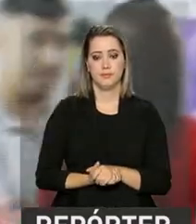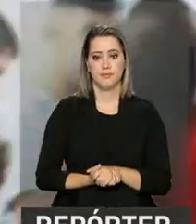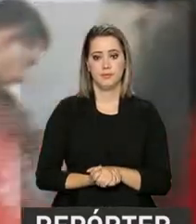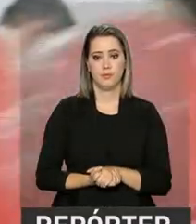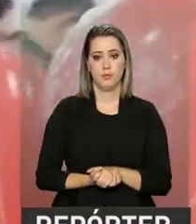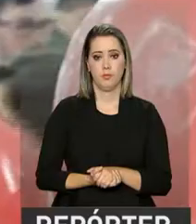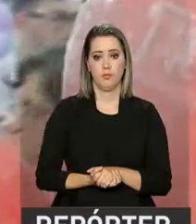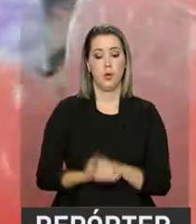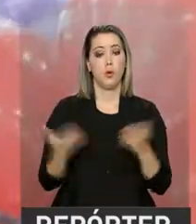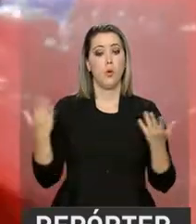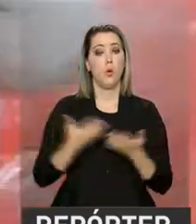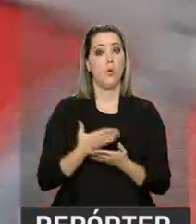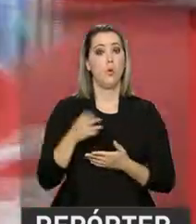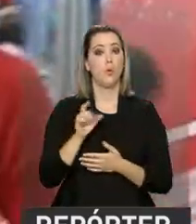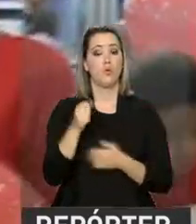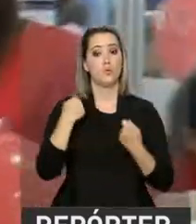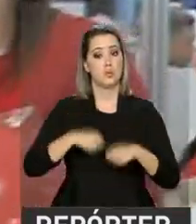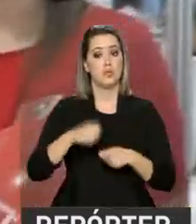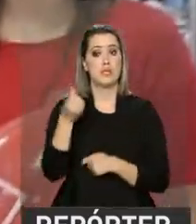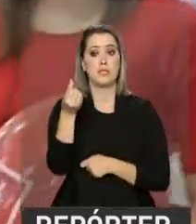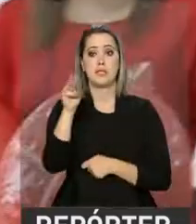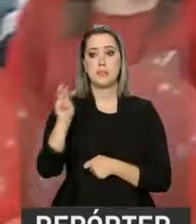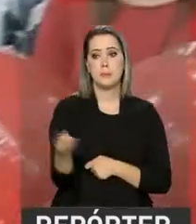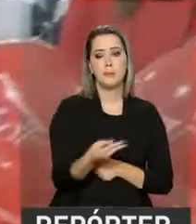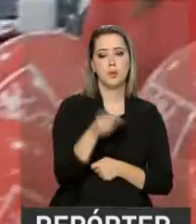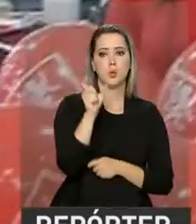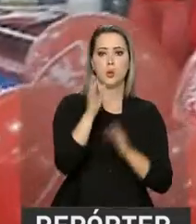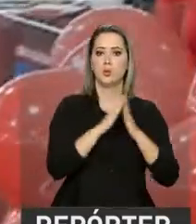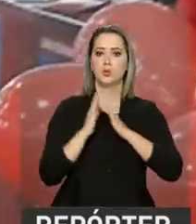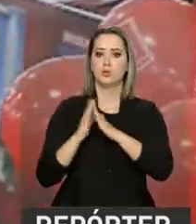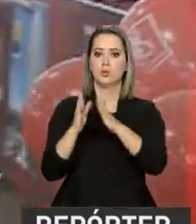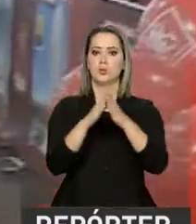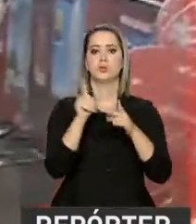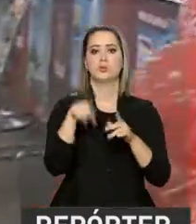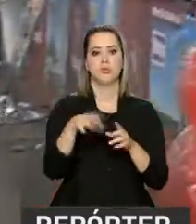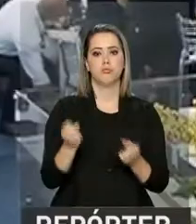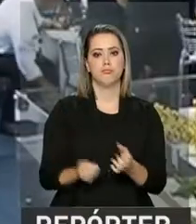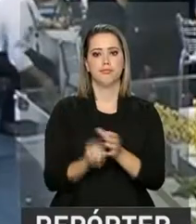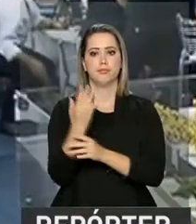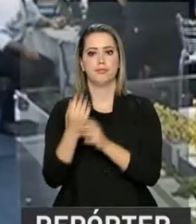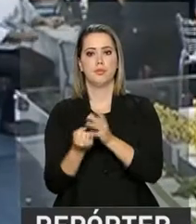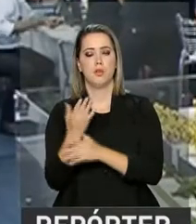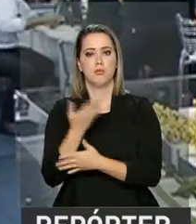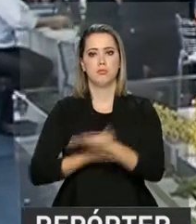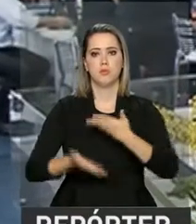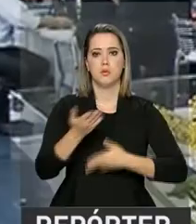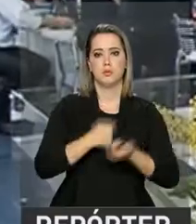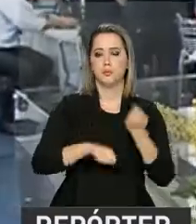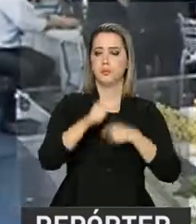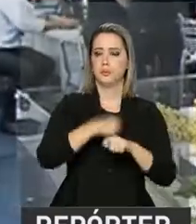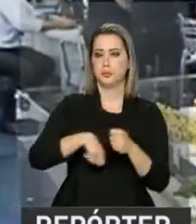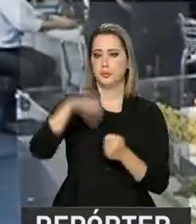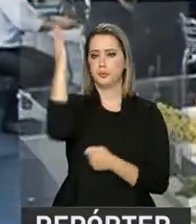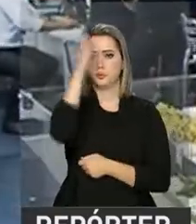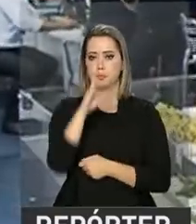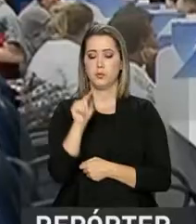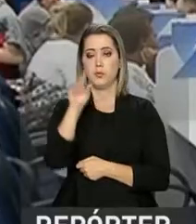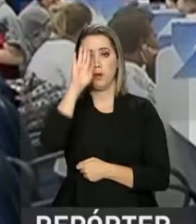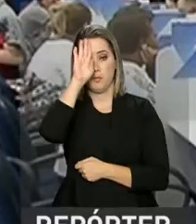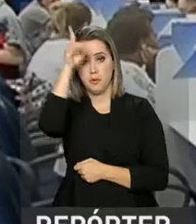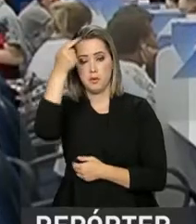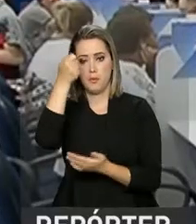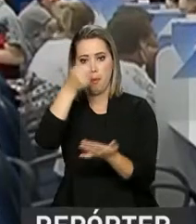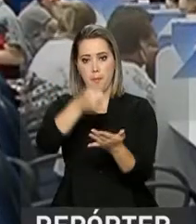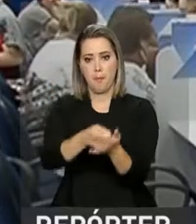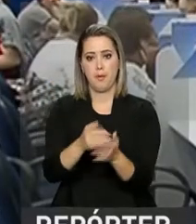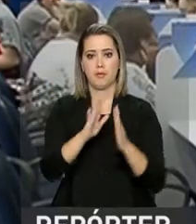Com uma demanda de 6 milhões de unidades, o setor habitacional é um dos maiores geradores de negócios da economia brasileira. Principal